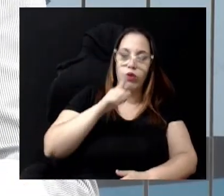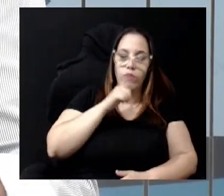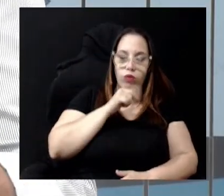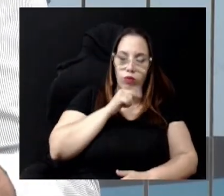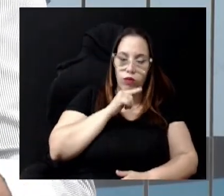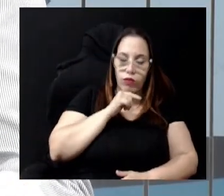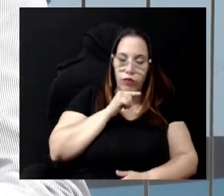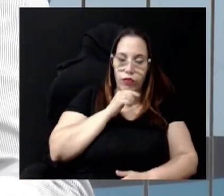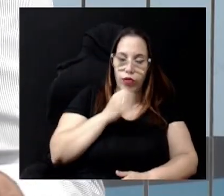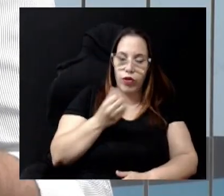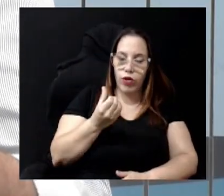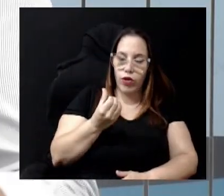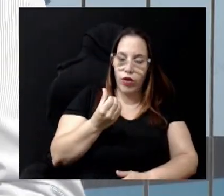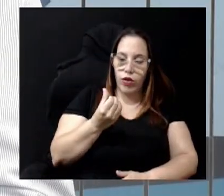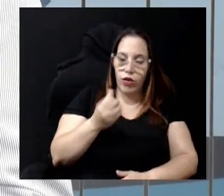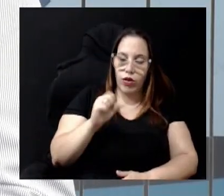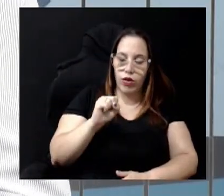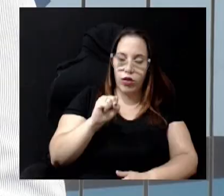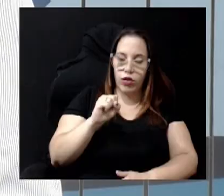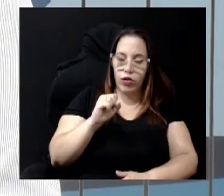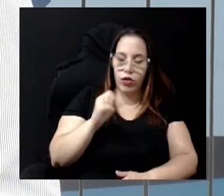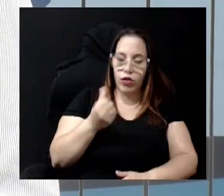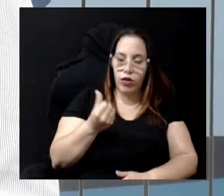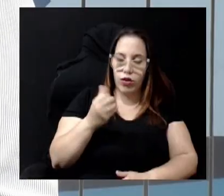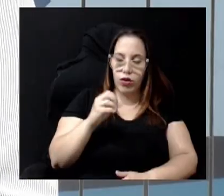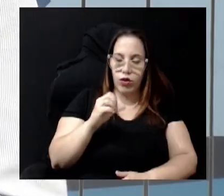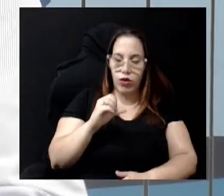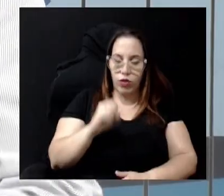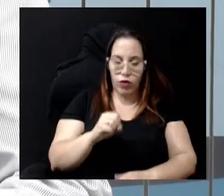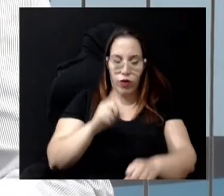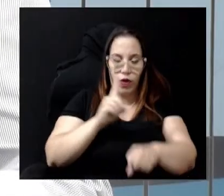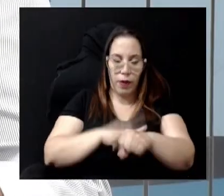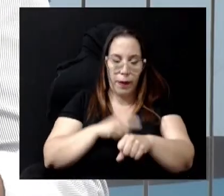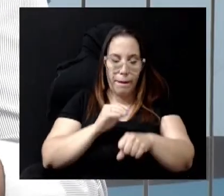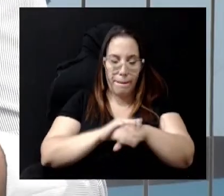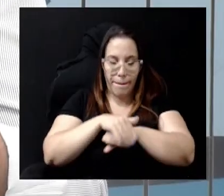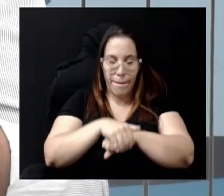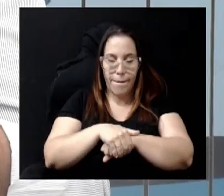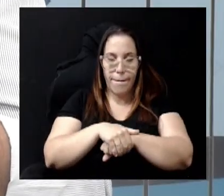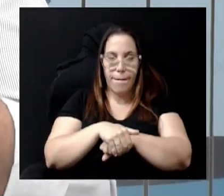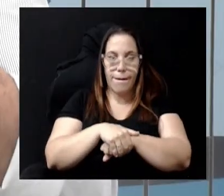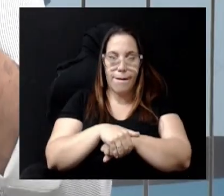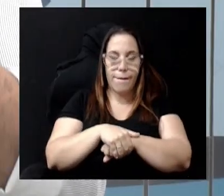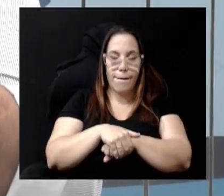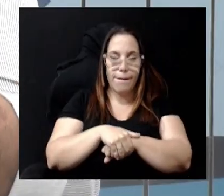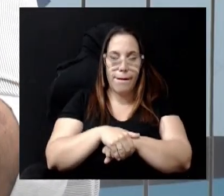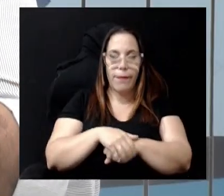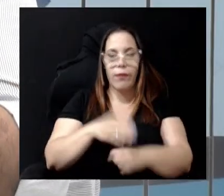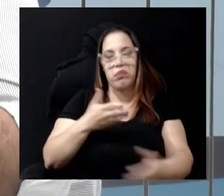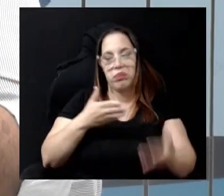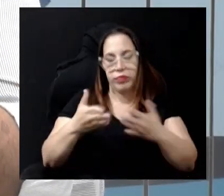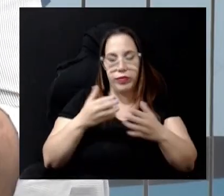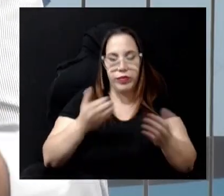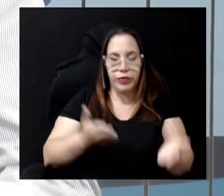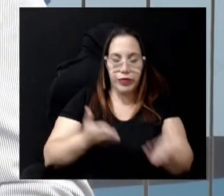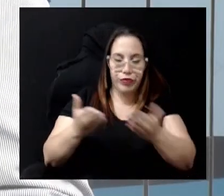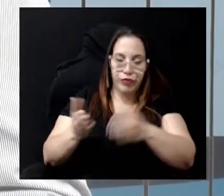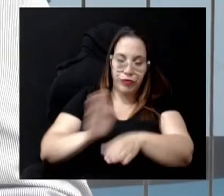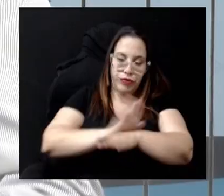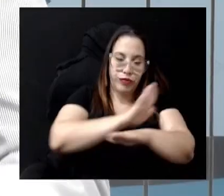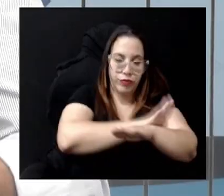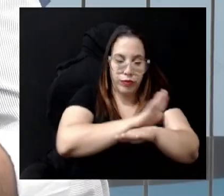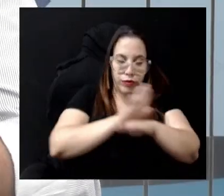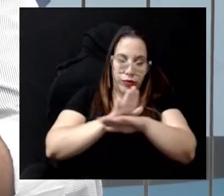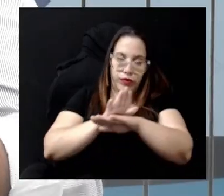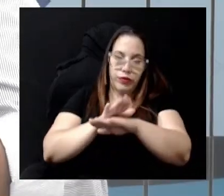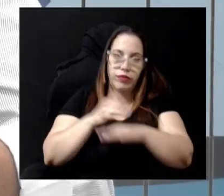20 horas, 21 horas, isso é bastante intensificado. Então já há um auxílio muito grande ao sistema de energia